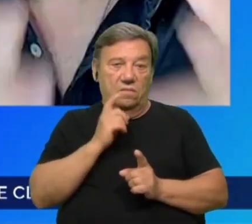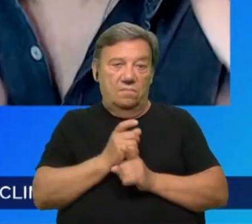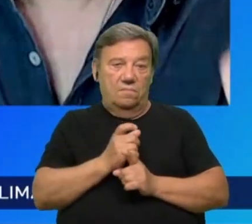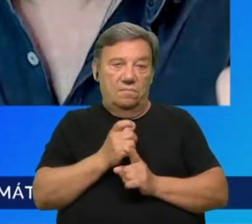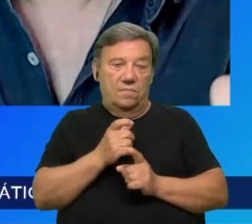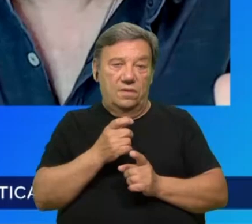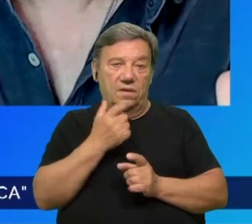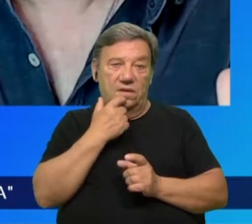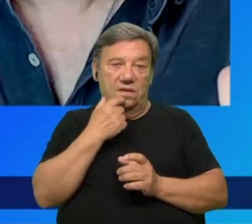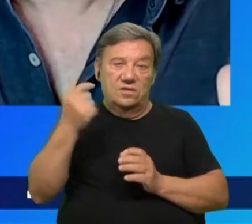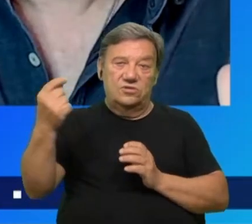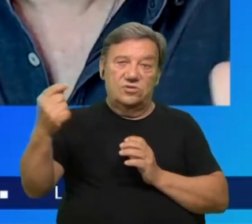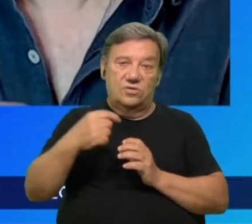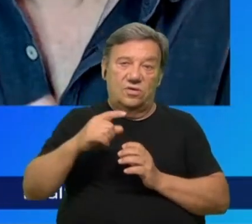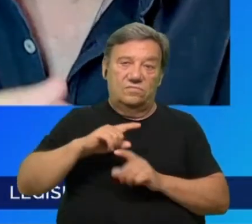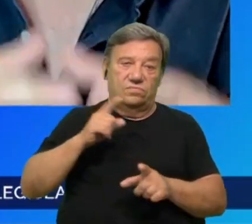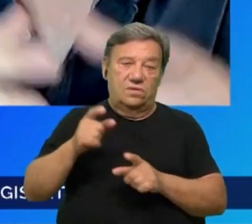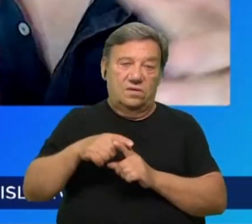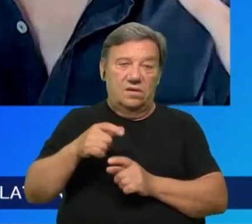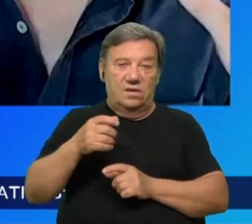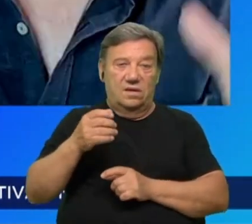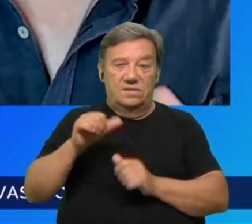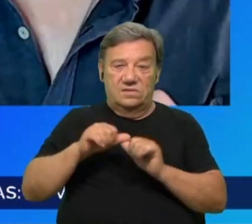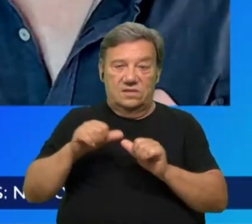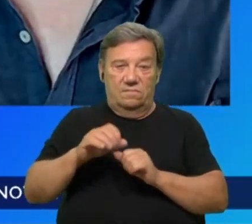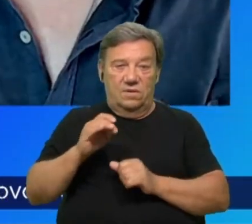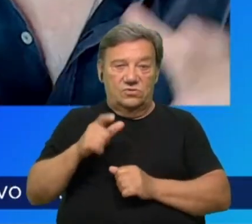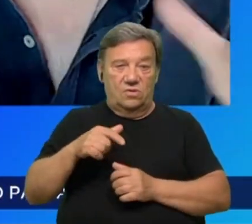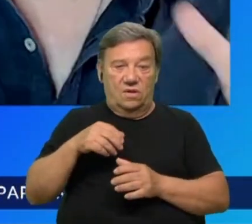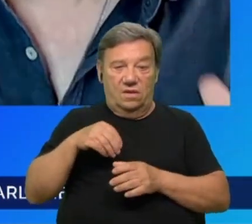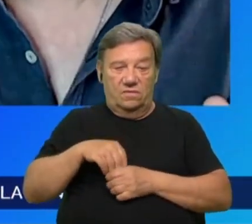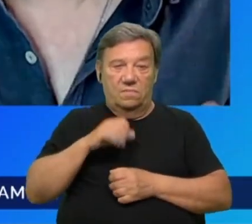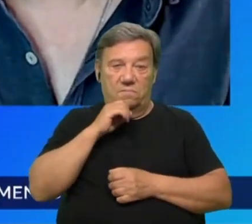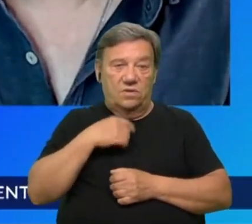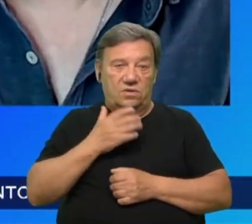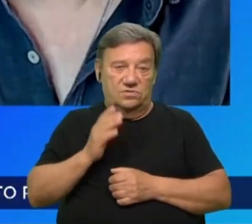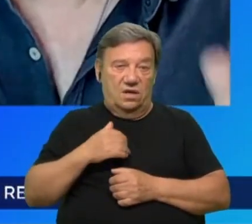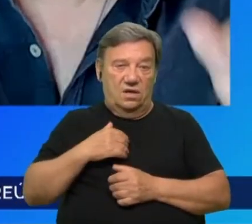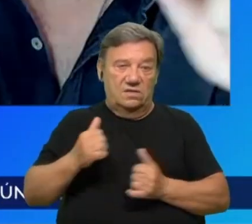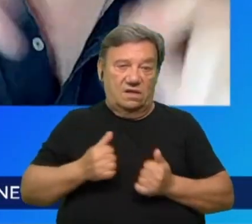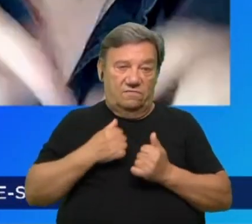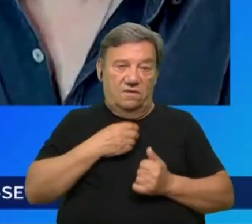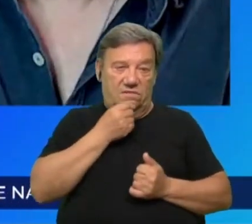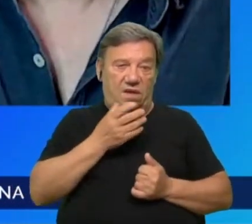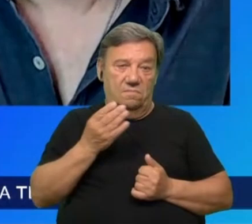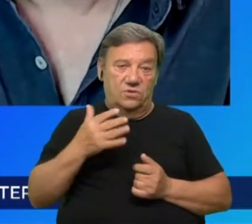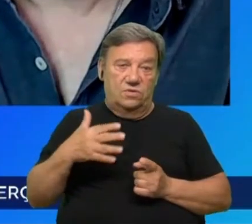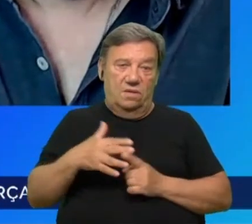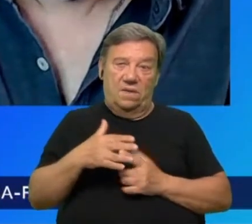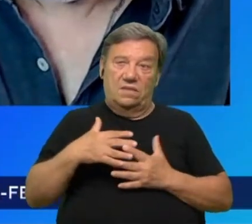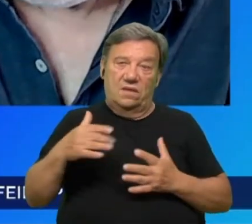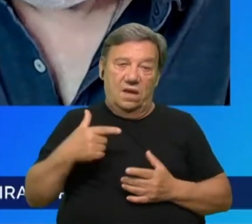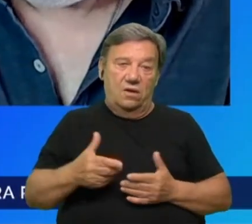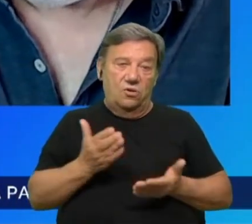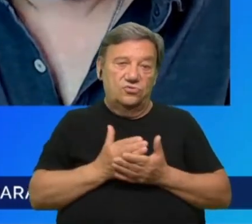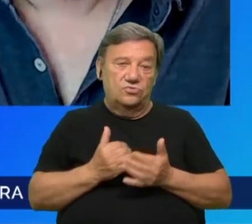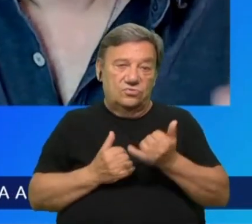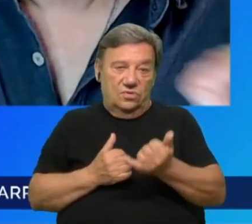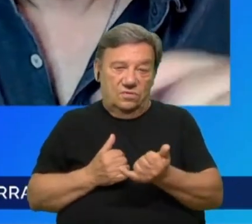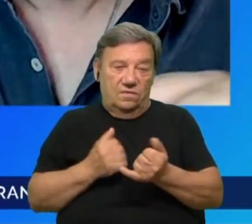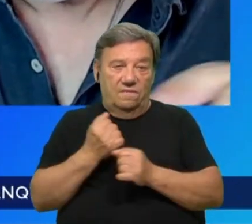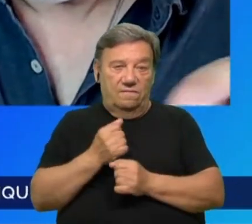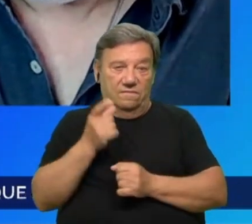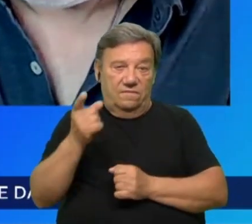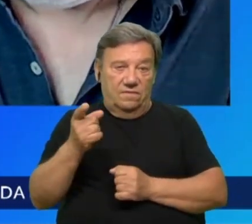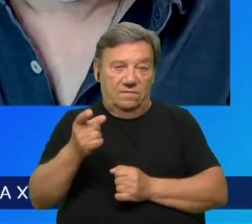asteroides que se encaminha para o sistema solar interior, provavelmente já safou a Terra de muitos impactos gigantescos, e agora este estudo,